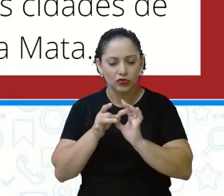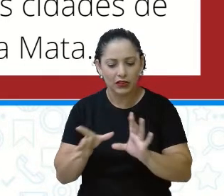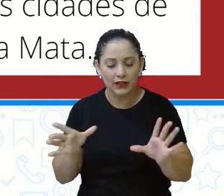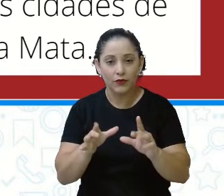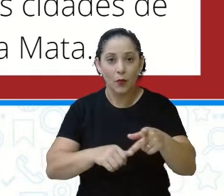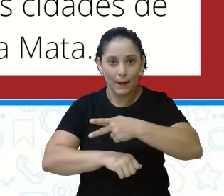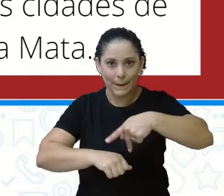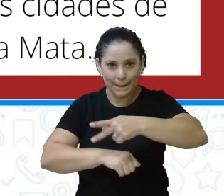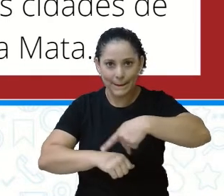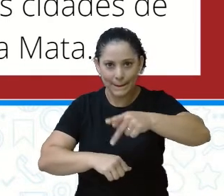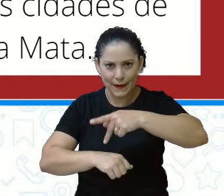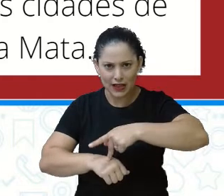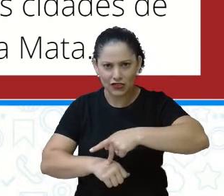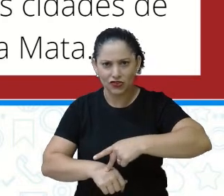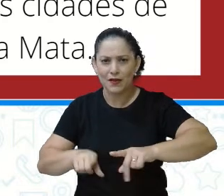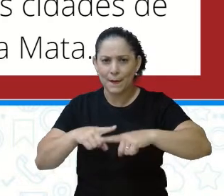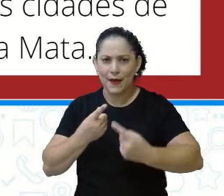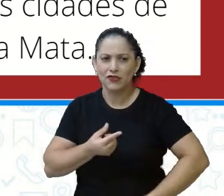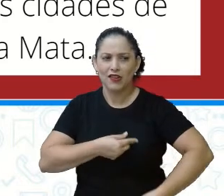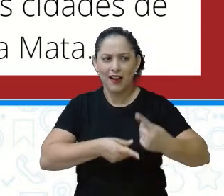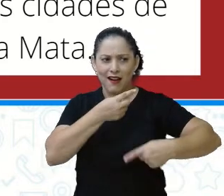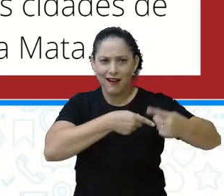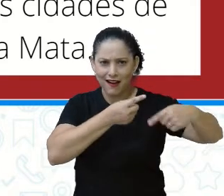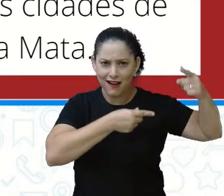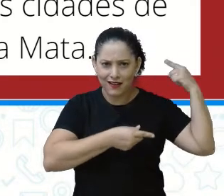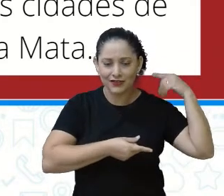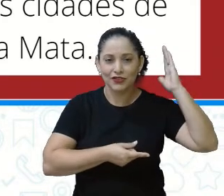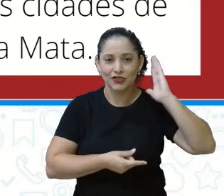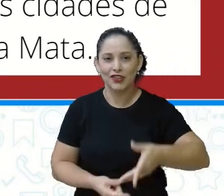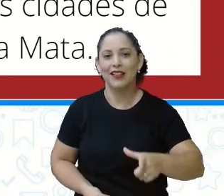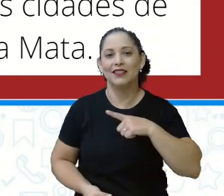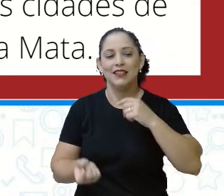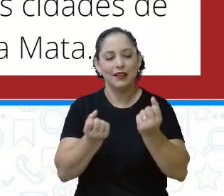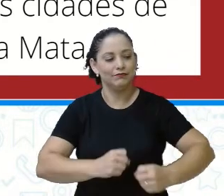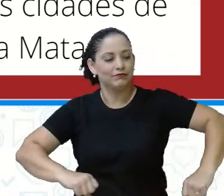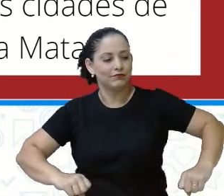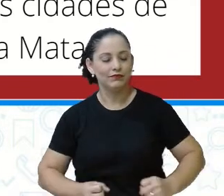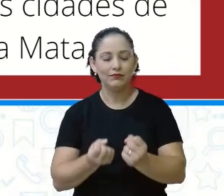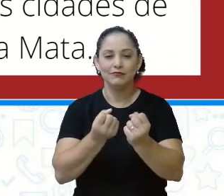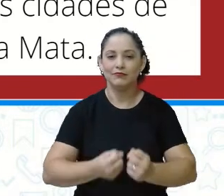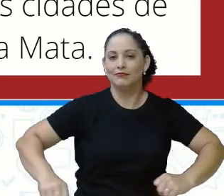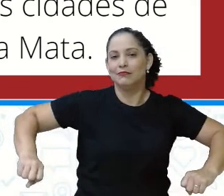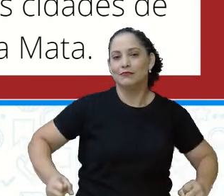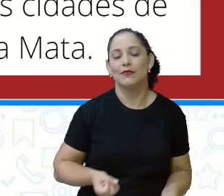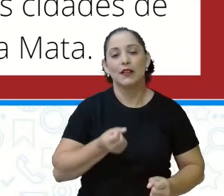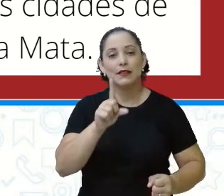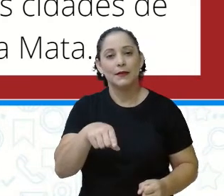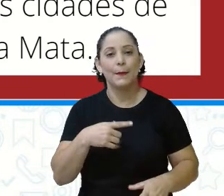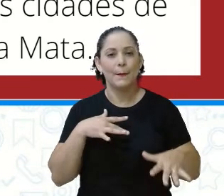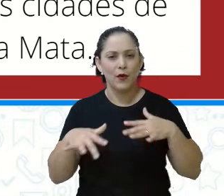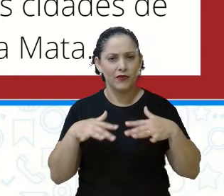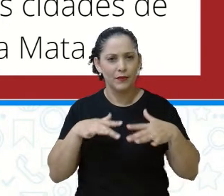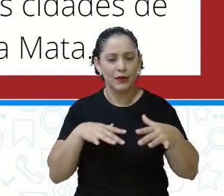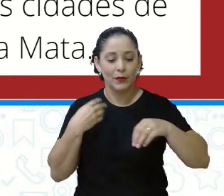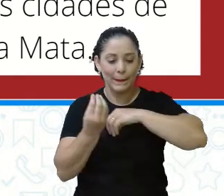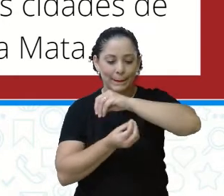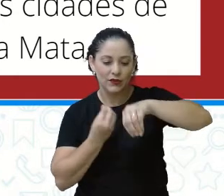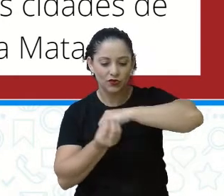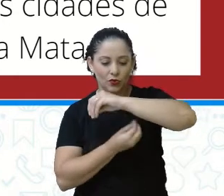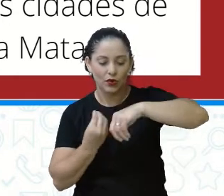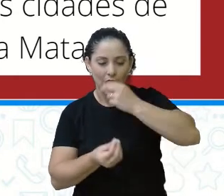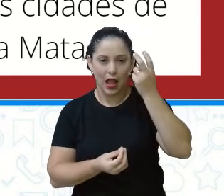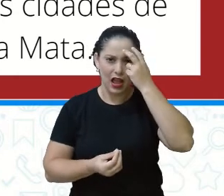Brasil colonial já tinha essa manifestação cultural. E ele consiste em uma mistura das culturas